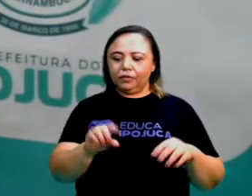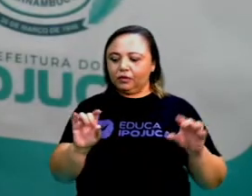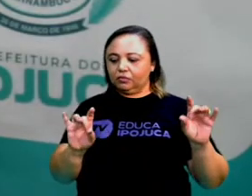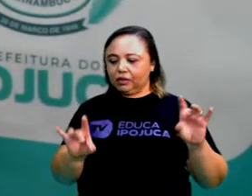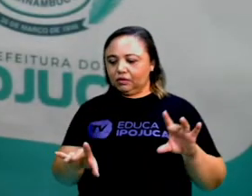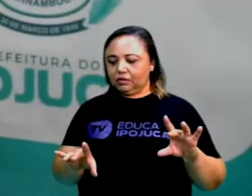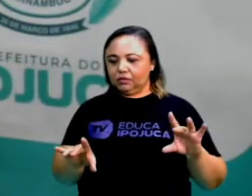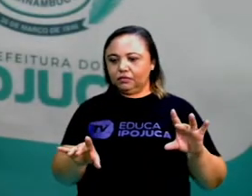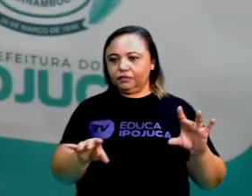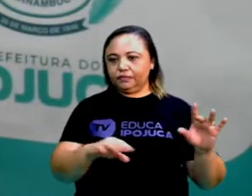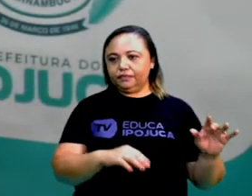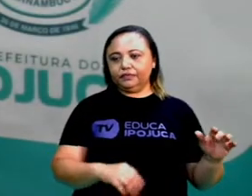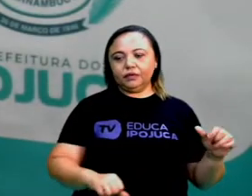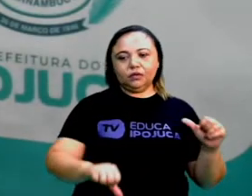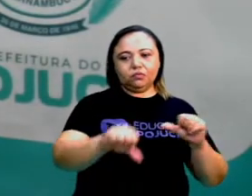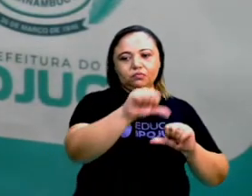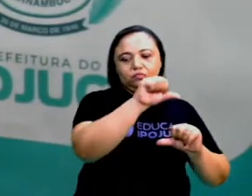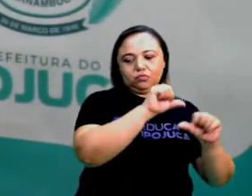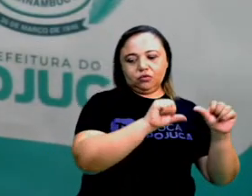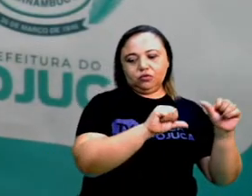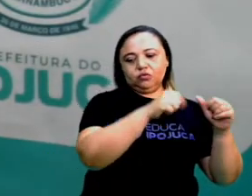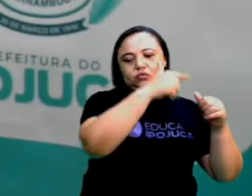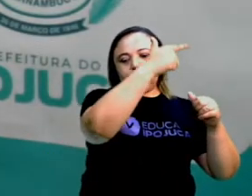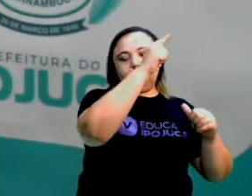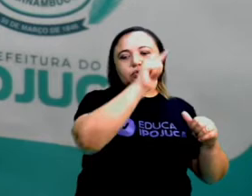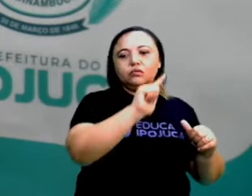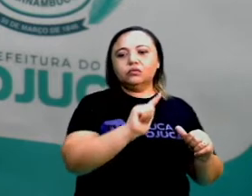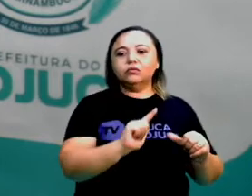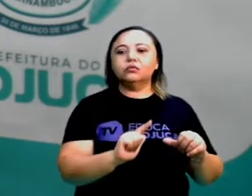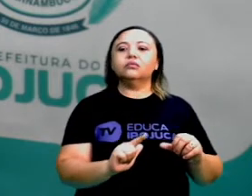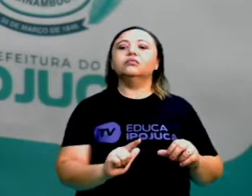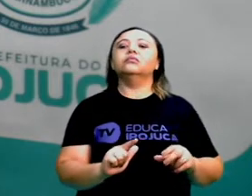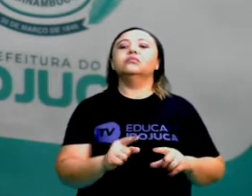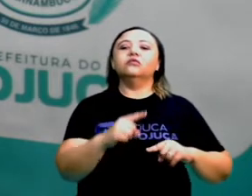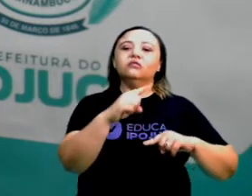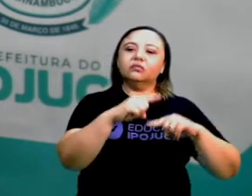para o lixo e transformo ele em outro produto.